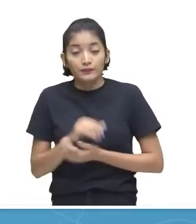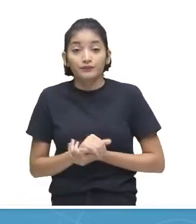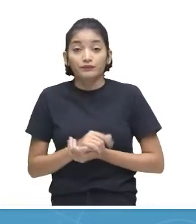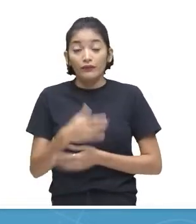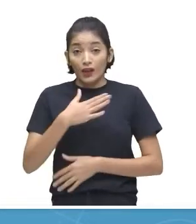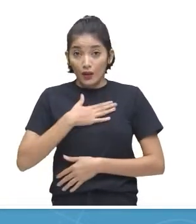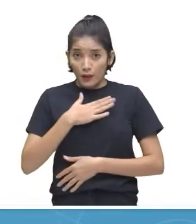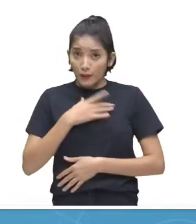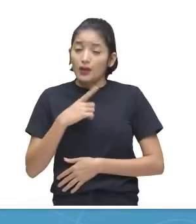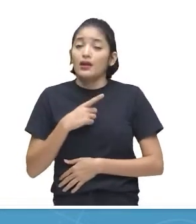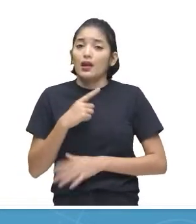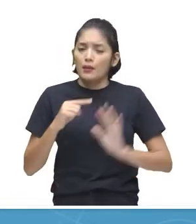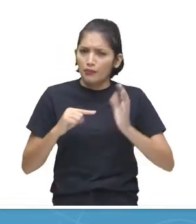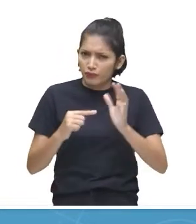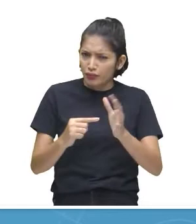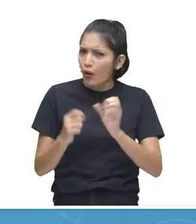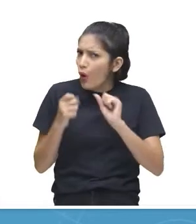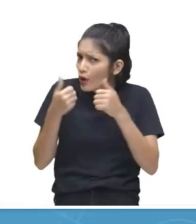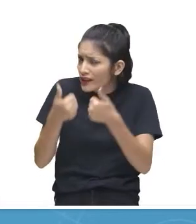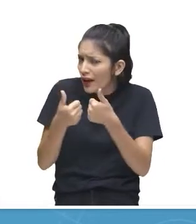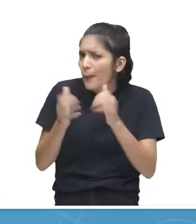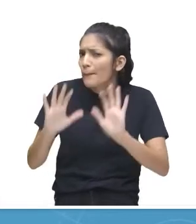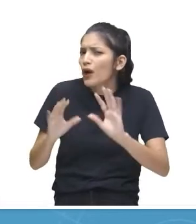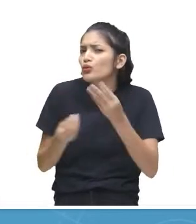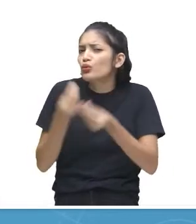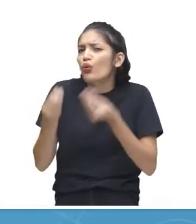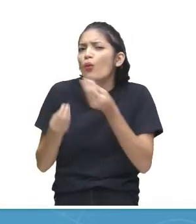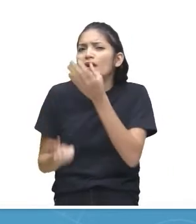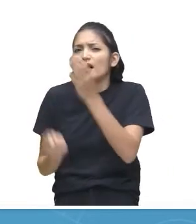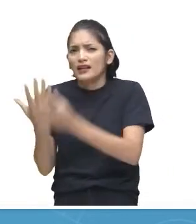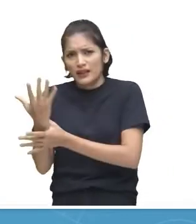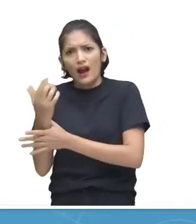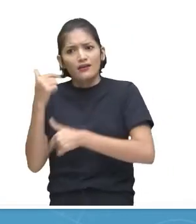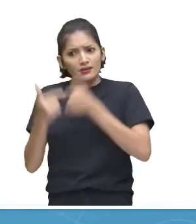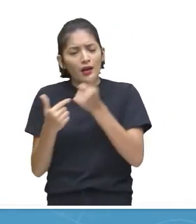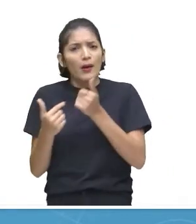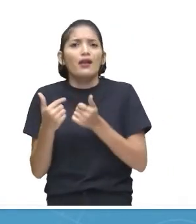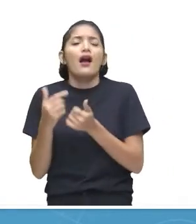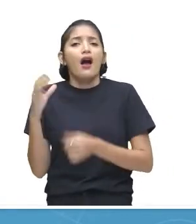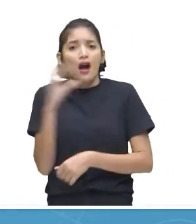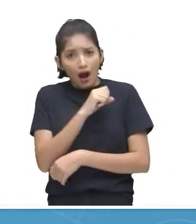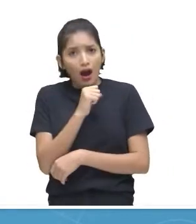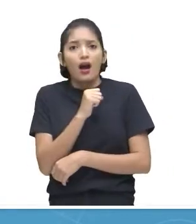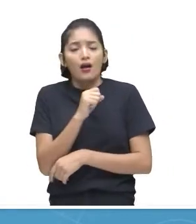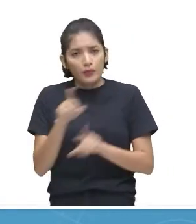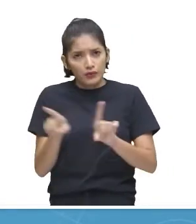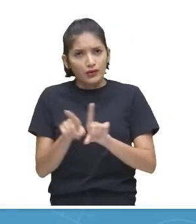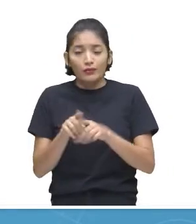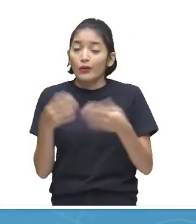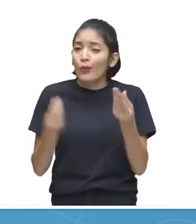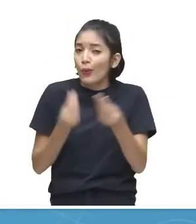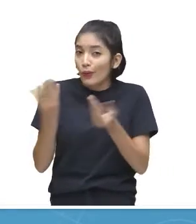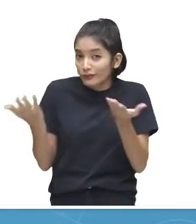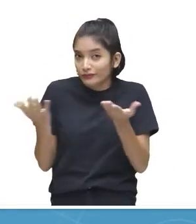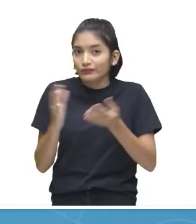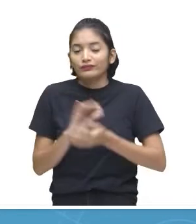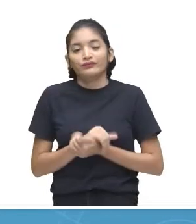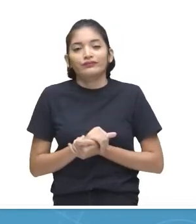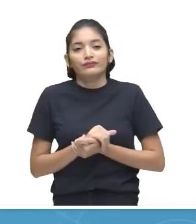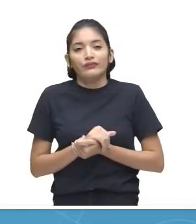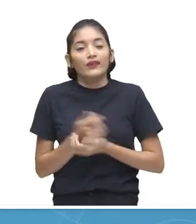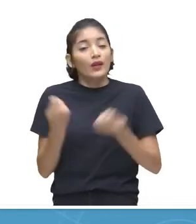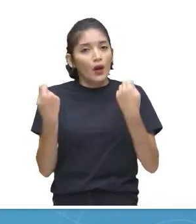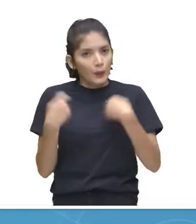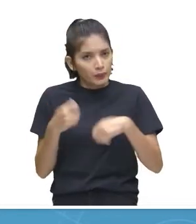ter uma máquina, beleza, mas como é que eu posso fazer essa máquina trabalhar mais para mim e produzir ainda mais? Então, essas foram